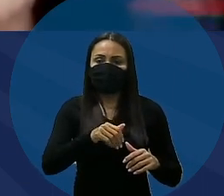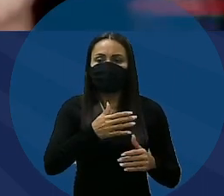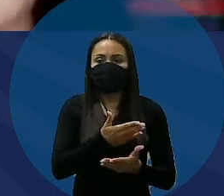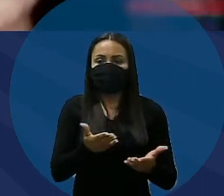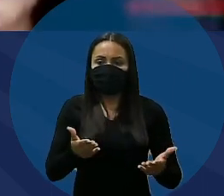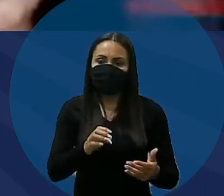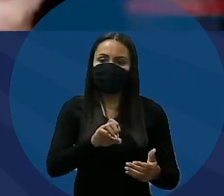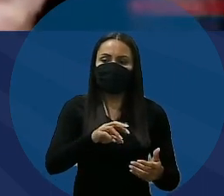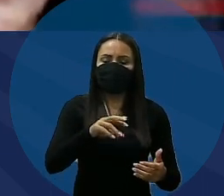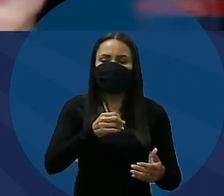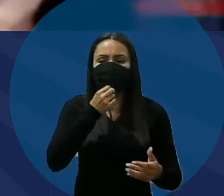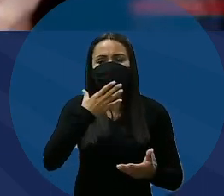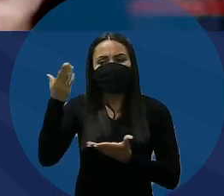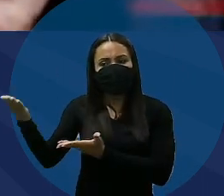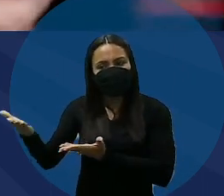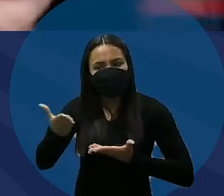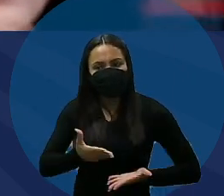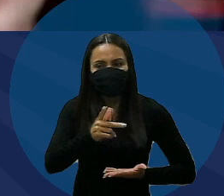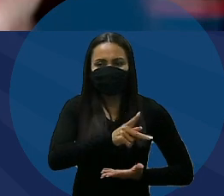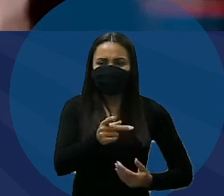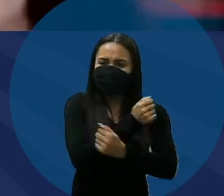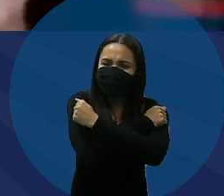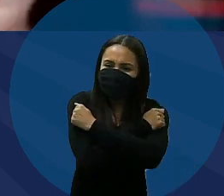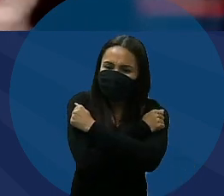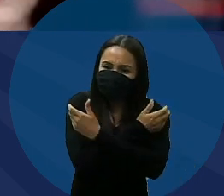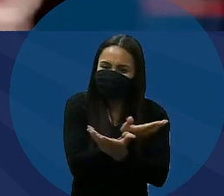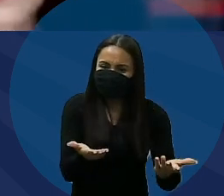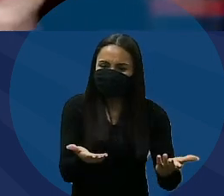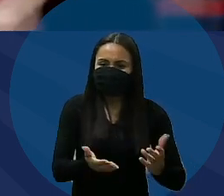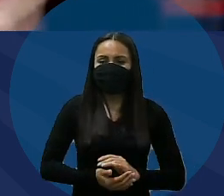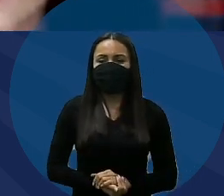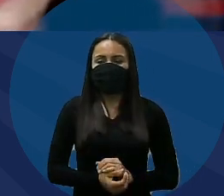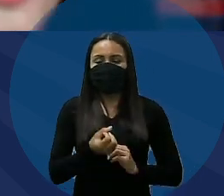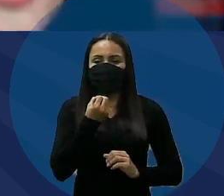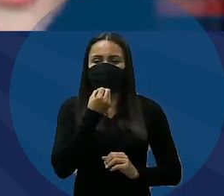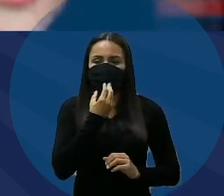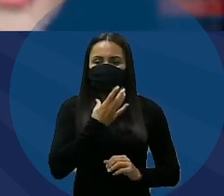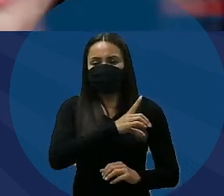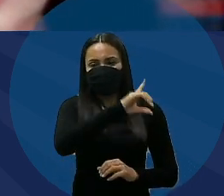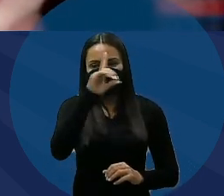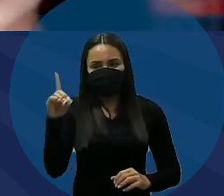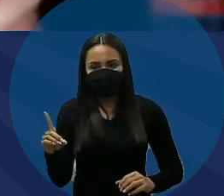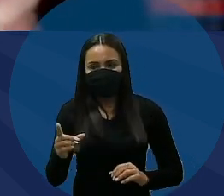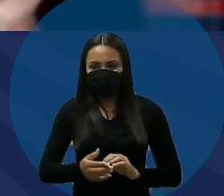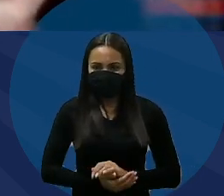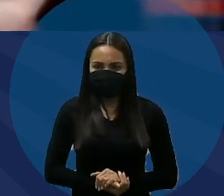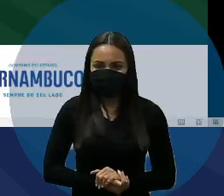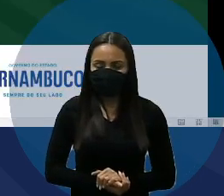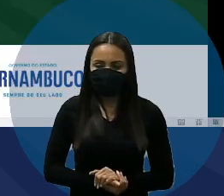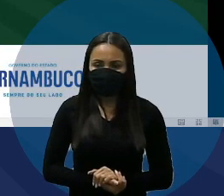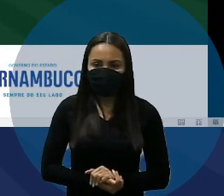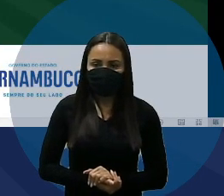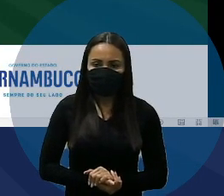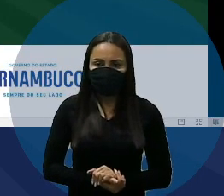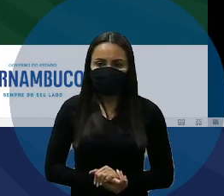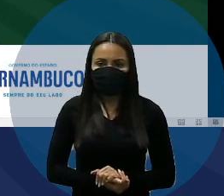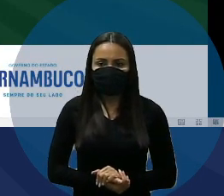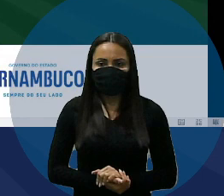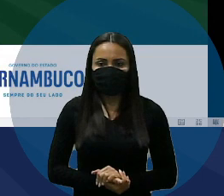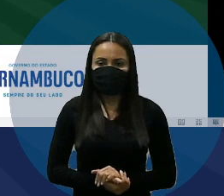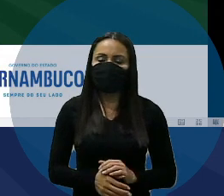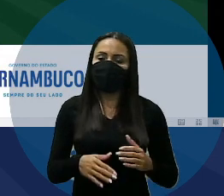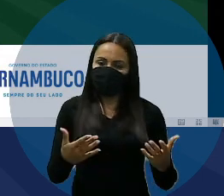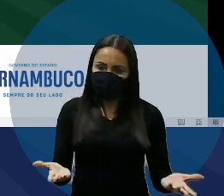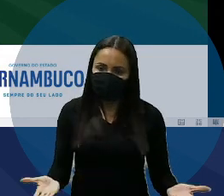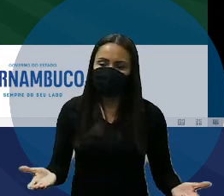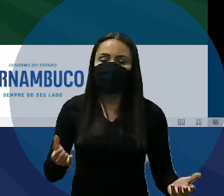Seja bem-vinda, professora. Grande abraço. Bom dia. Bom dia. Então, bom dia, né?